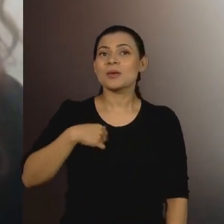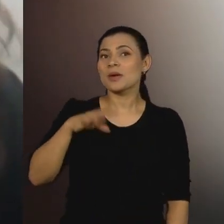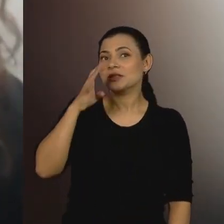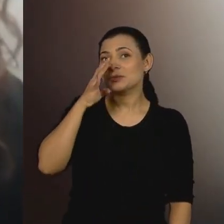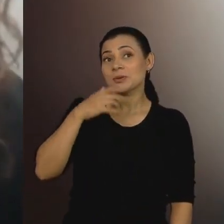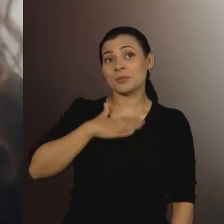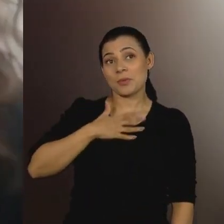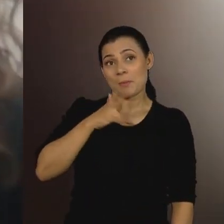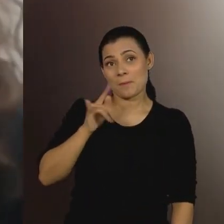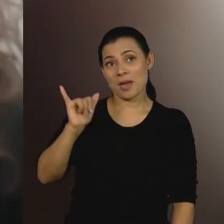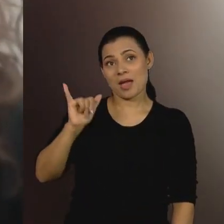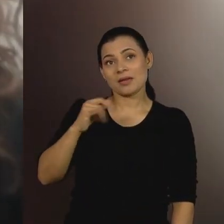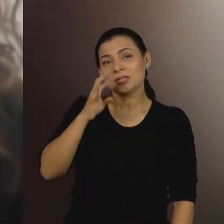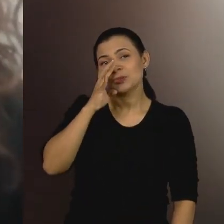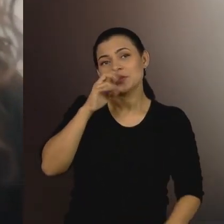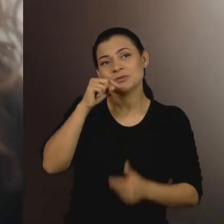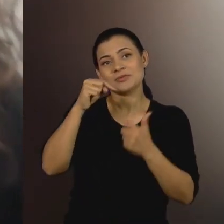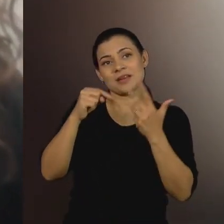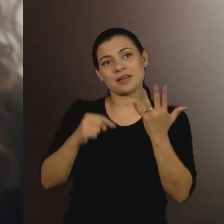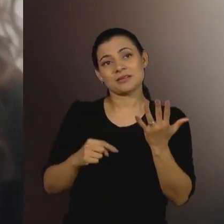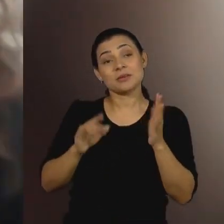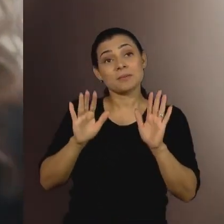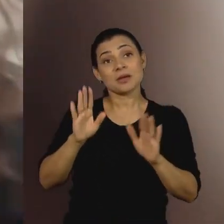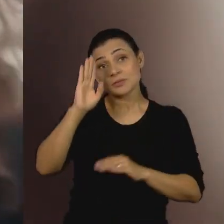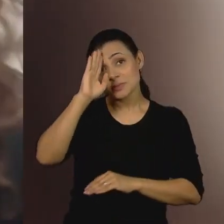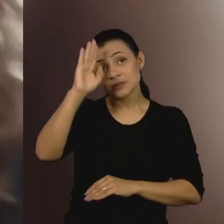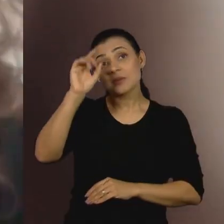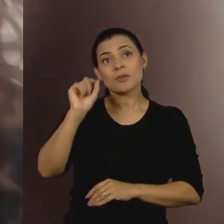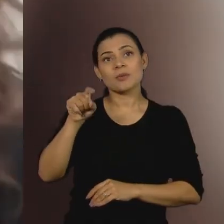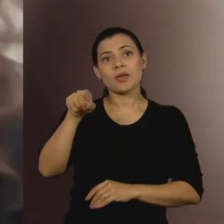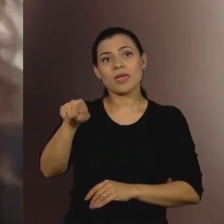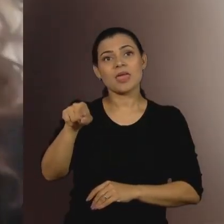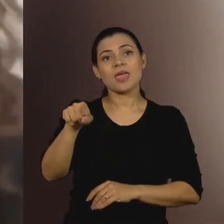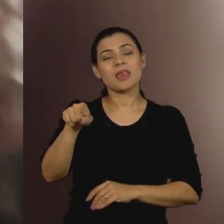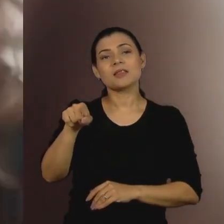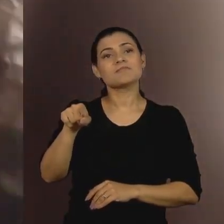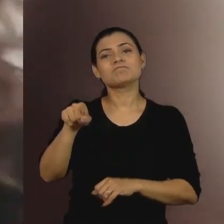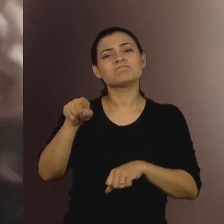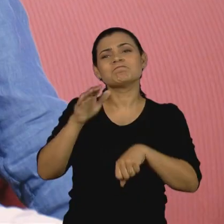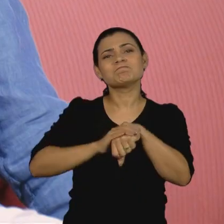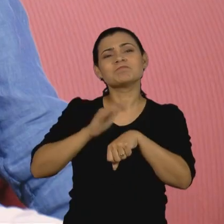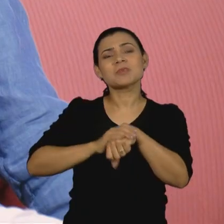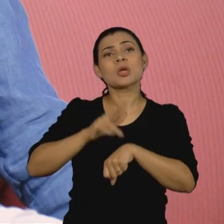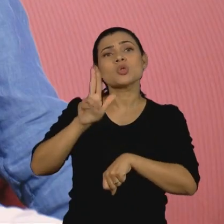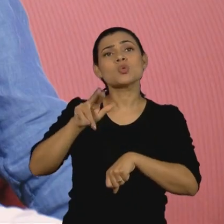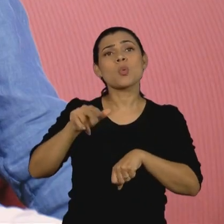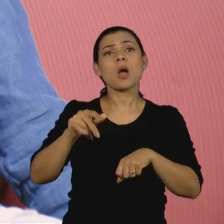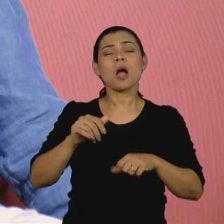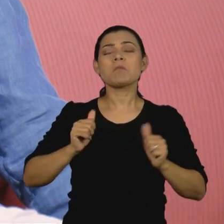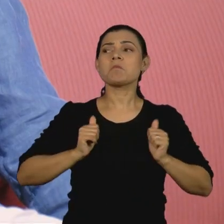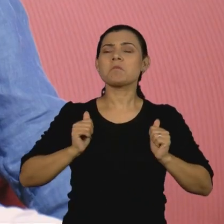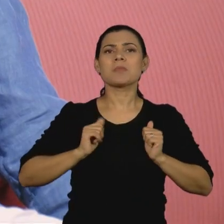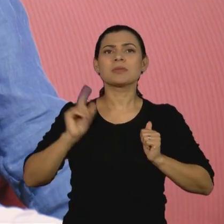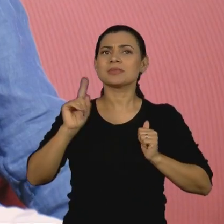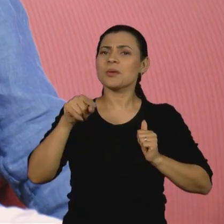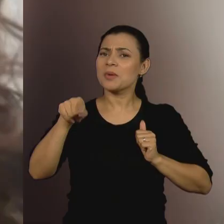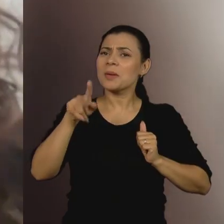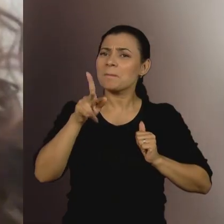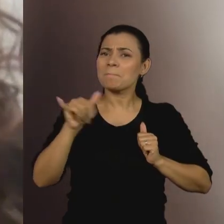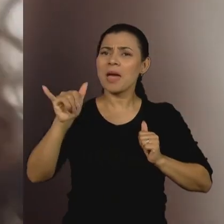pai, mas uma com certeza é de não se poupar, nunca. Um exemplo incrível de